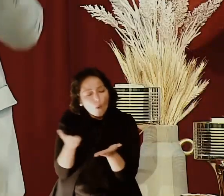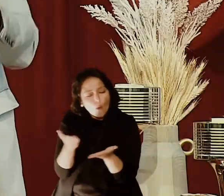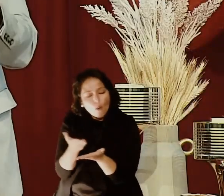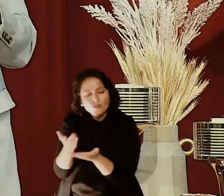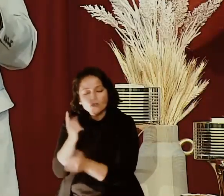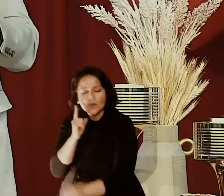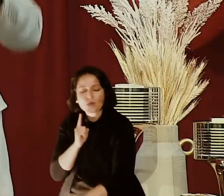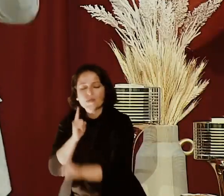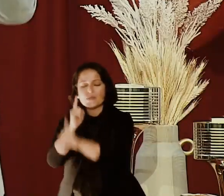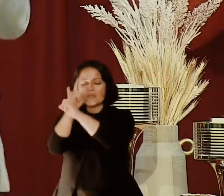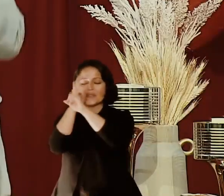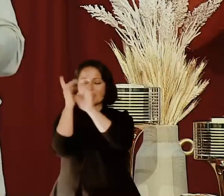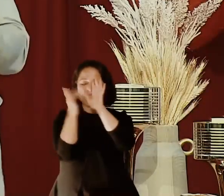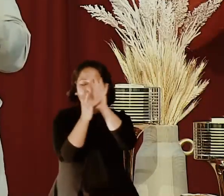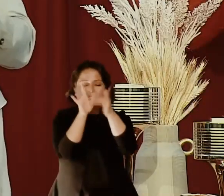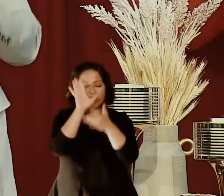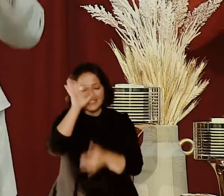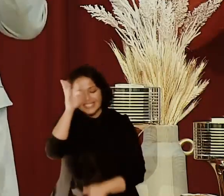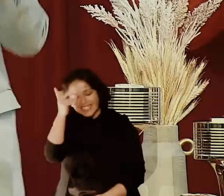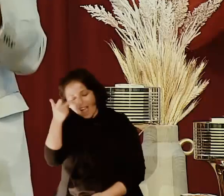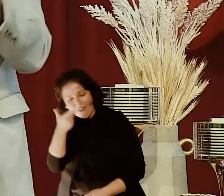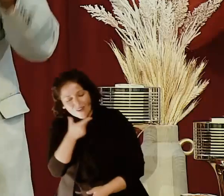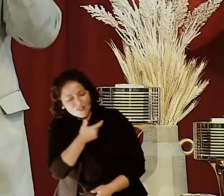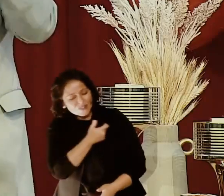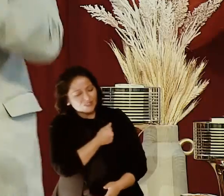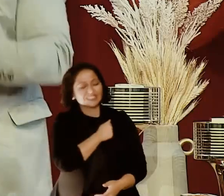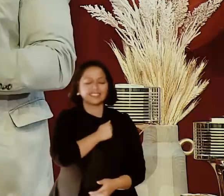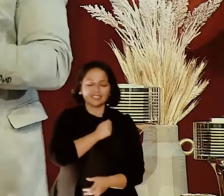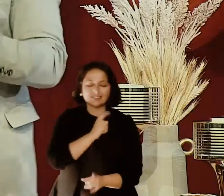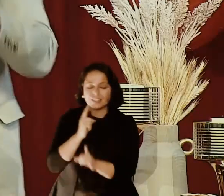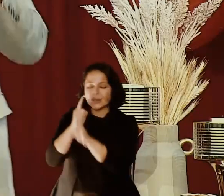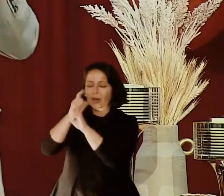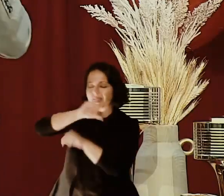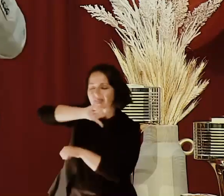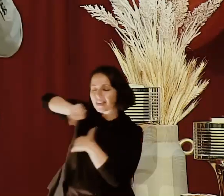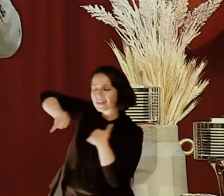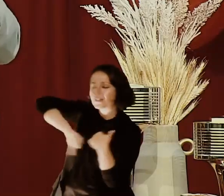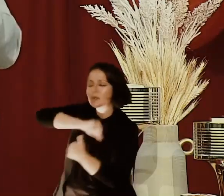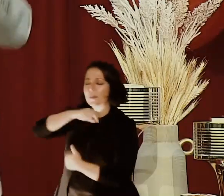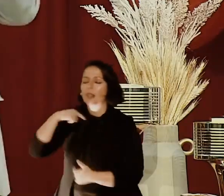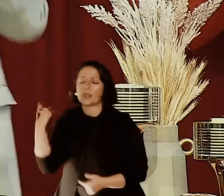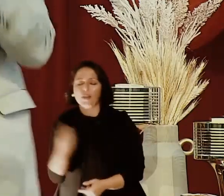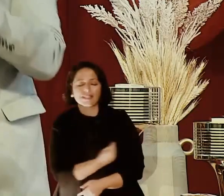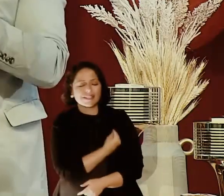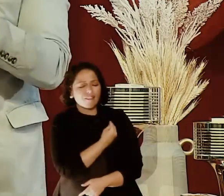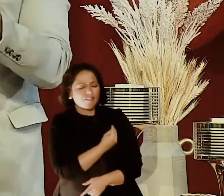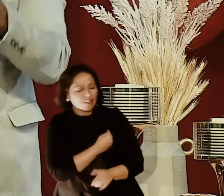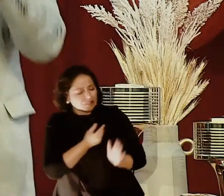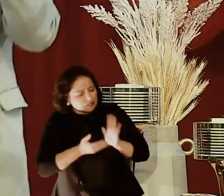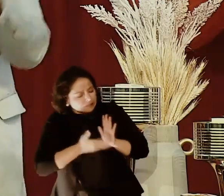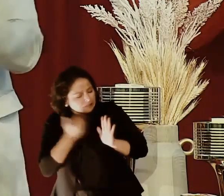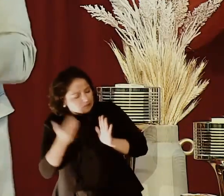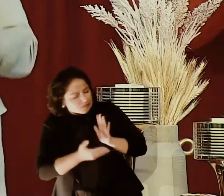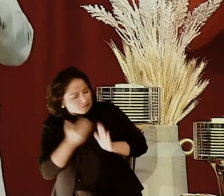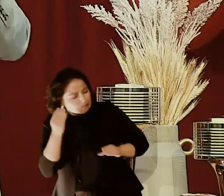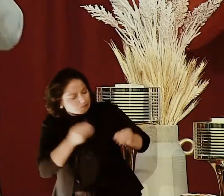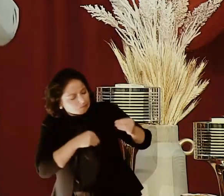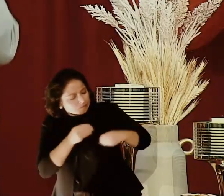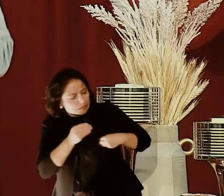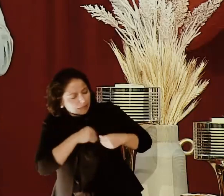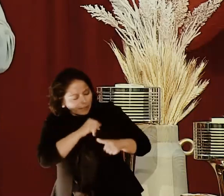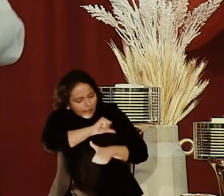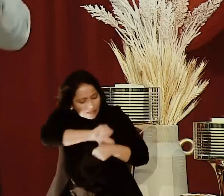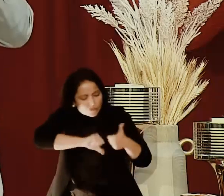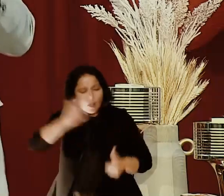um encontro com o Salvador, um encontro transformador. Que o Senhor possa corrigir aquilo que em nossas vidas precisa